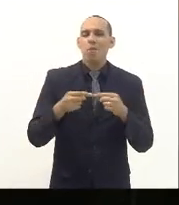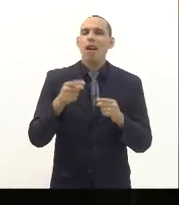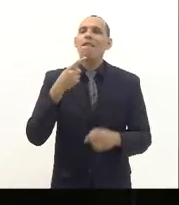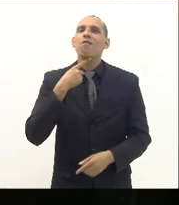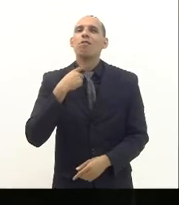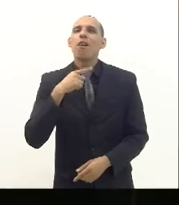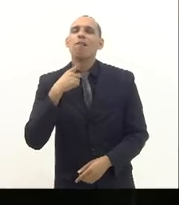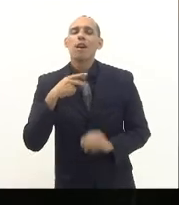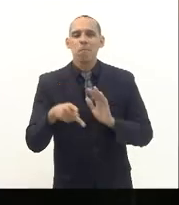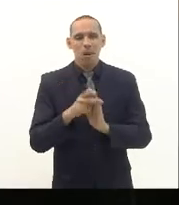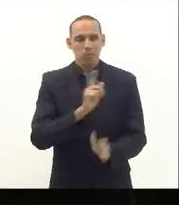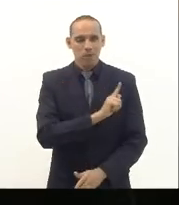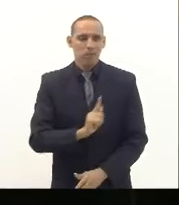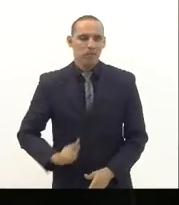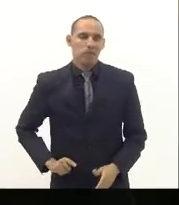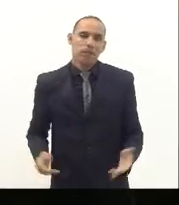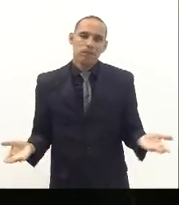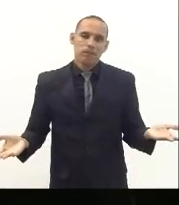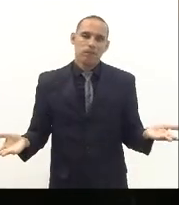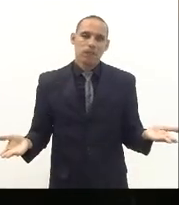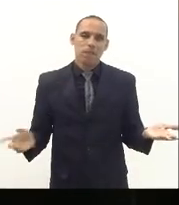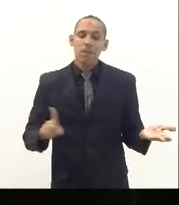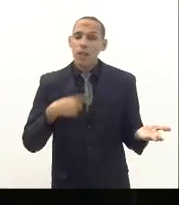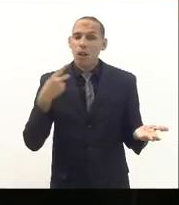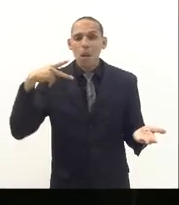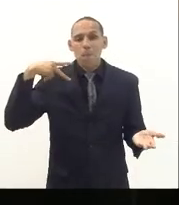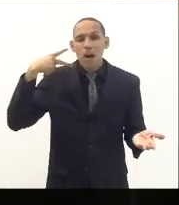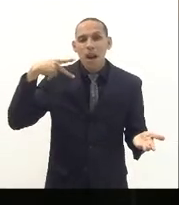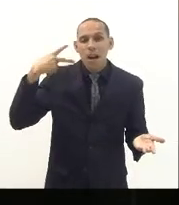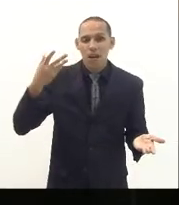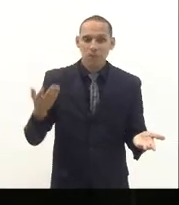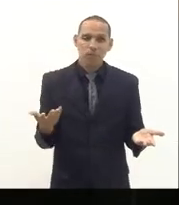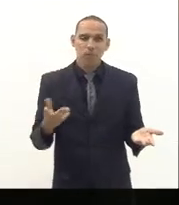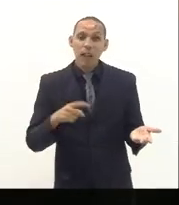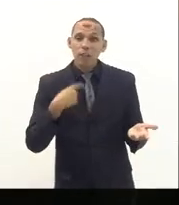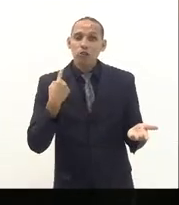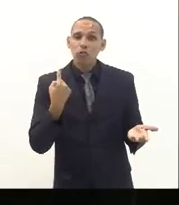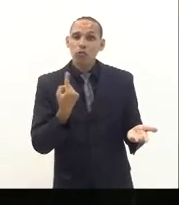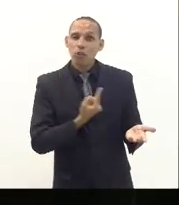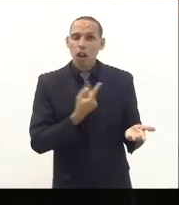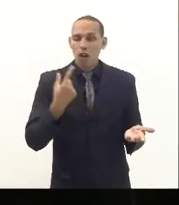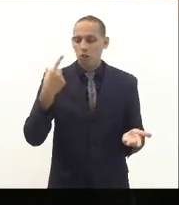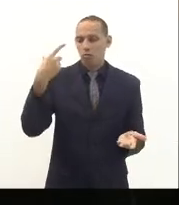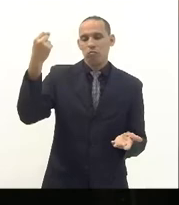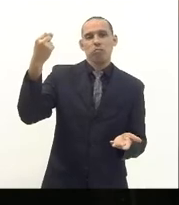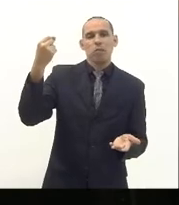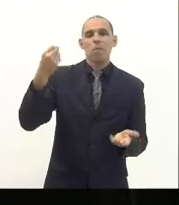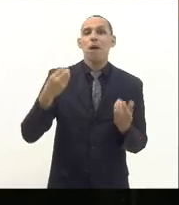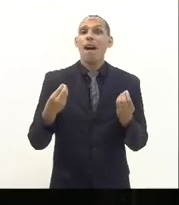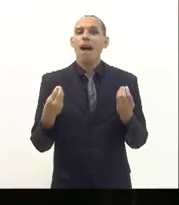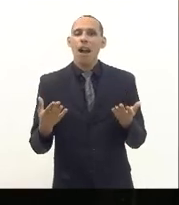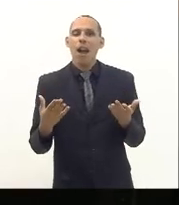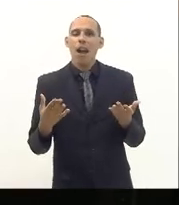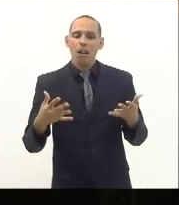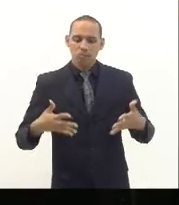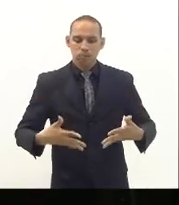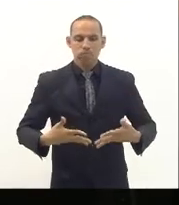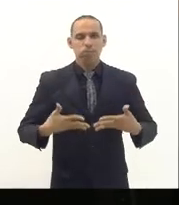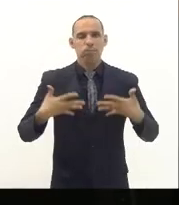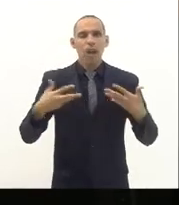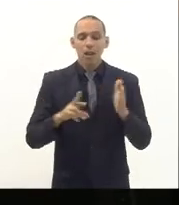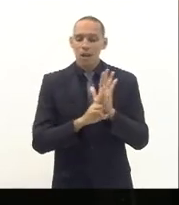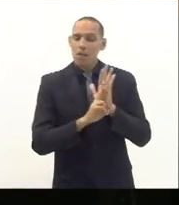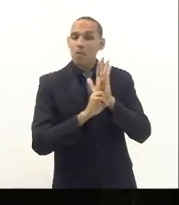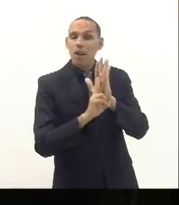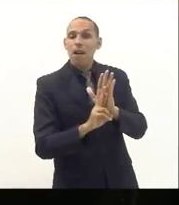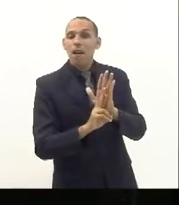a vontade do governador nós somos parlamentares e nós fomos eleitos para honrar